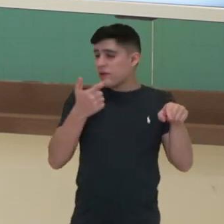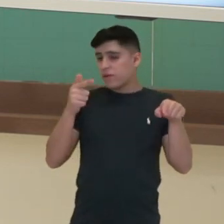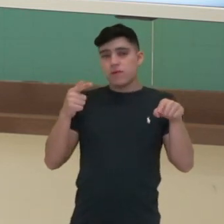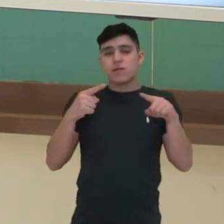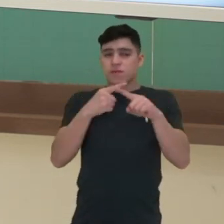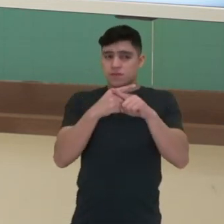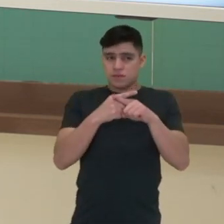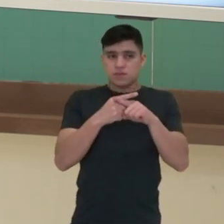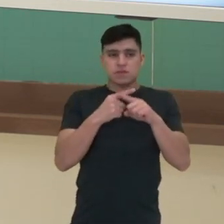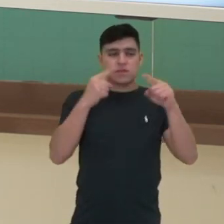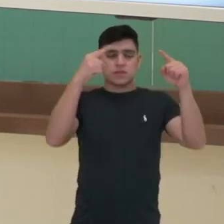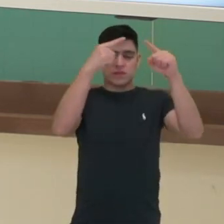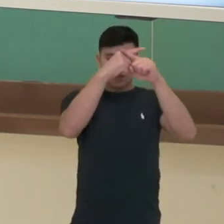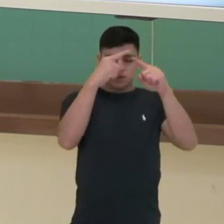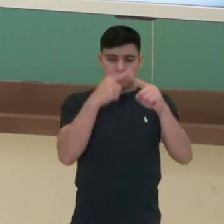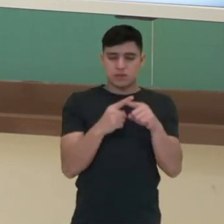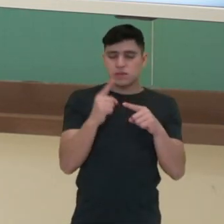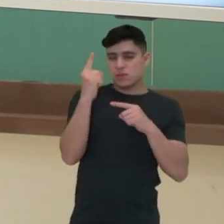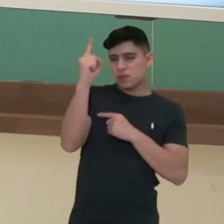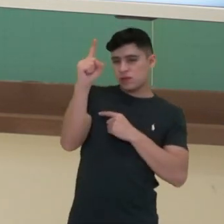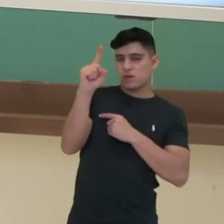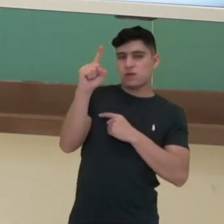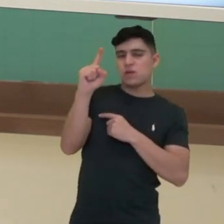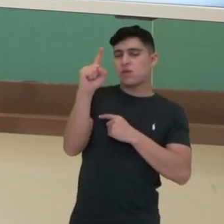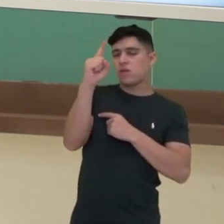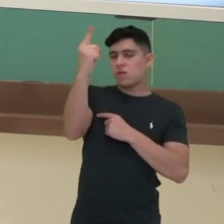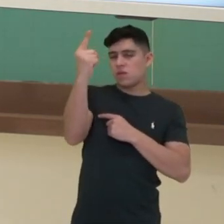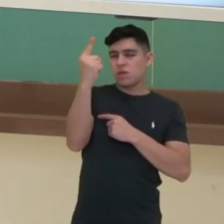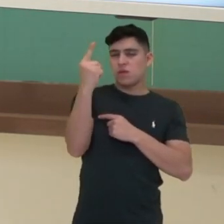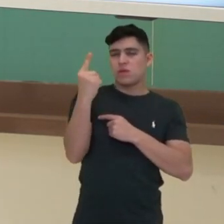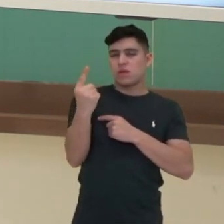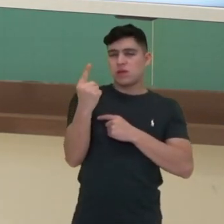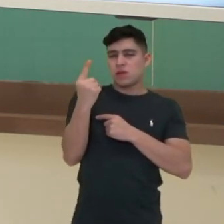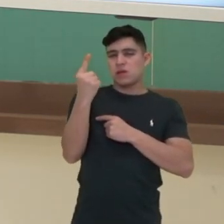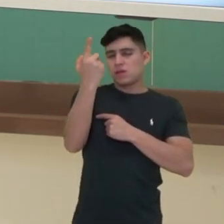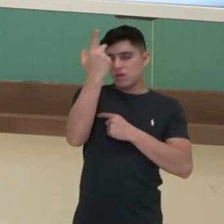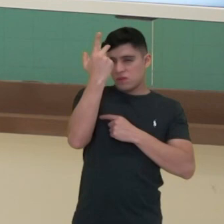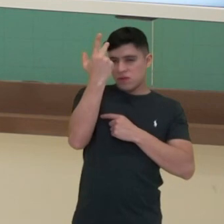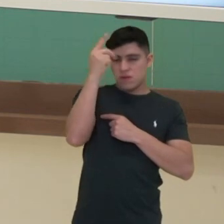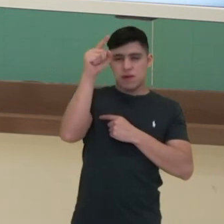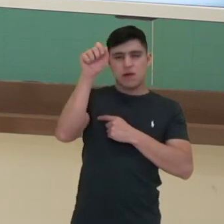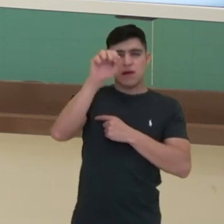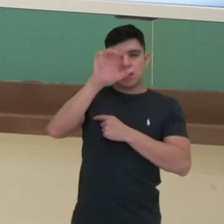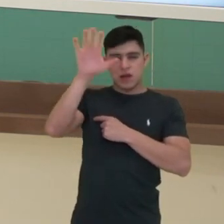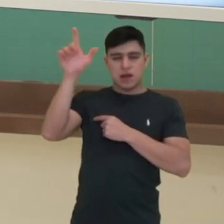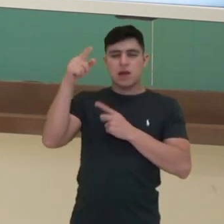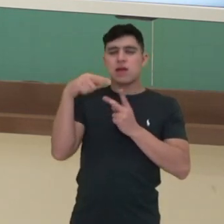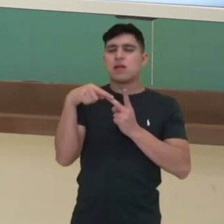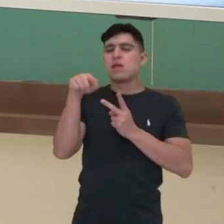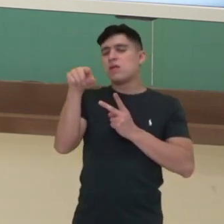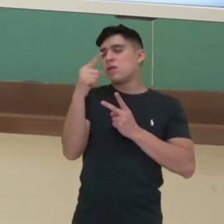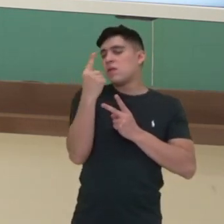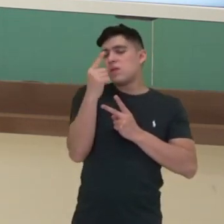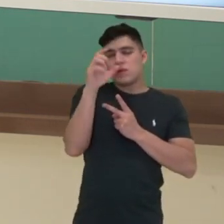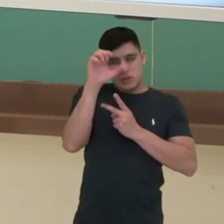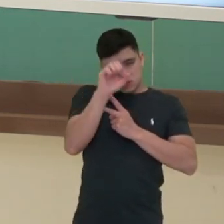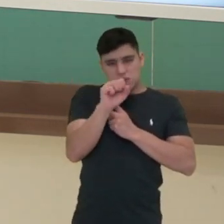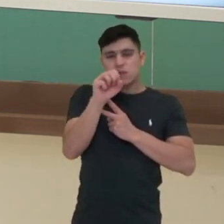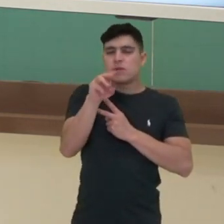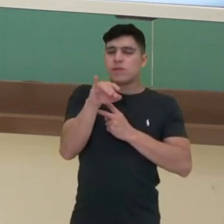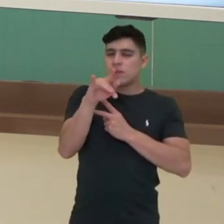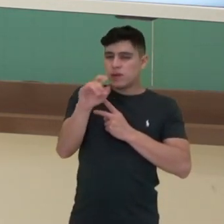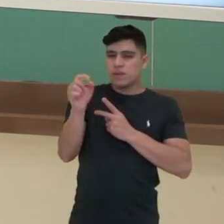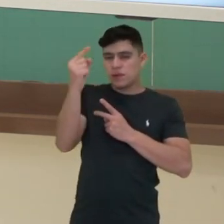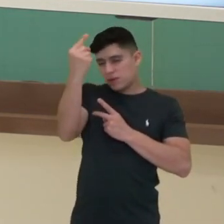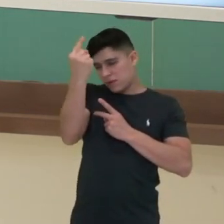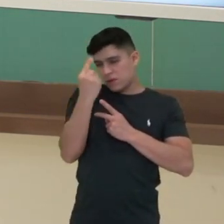aqui, ó. Tudo 1 vai dar sempre 1 claro e míope, 1 claro e normal, 1 escuro e míope,